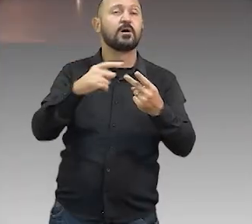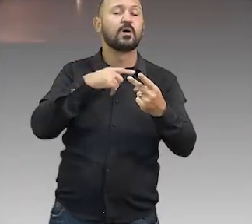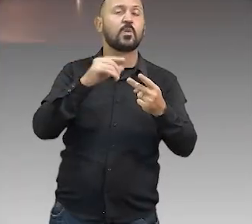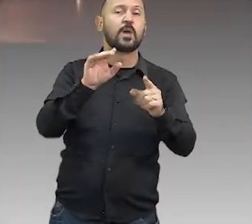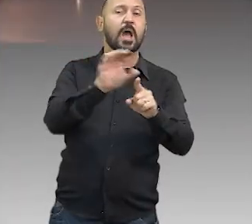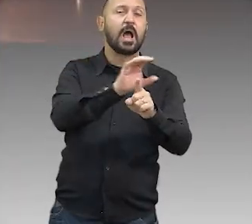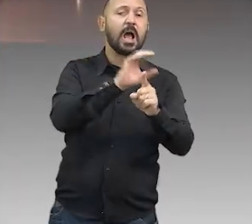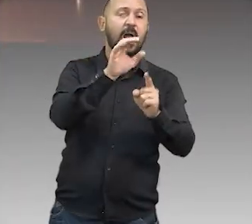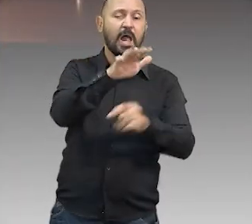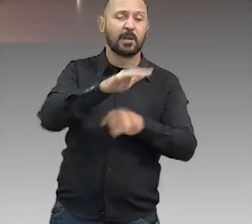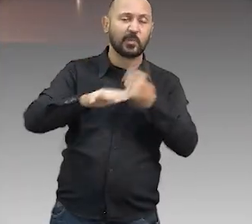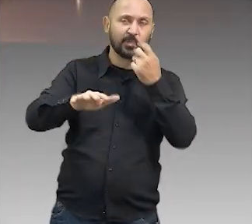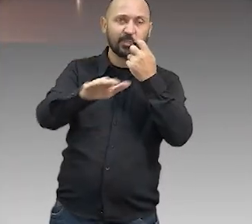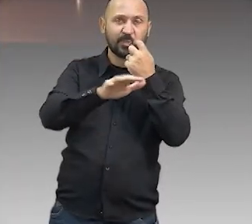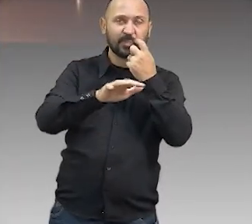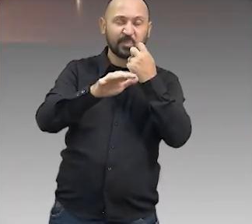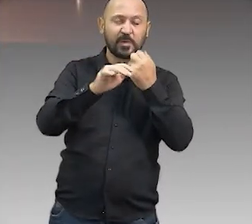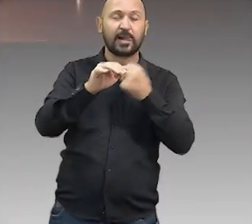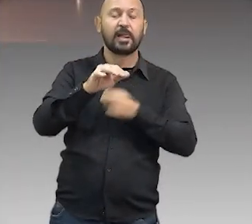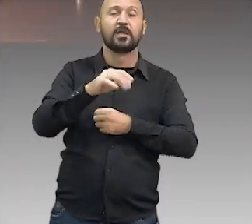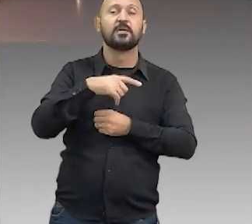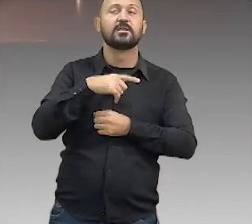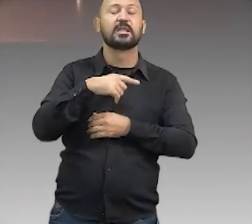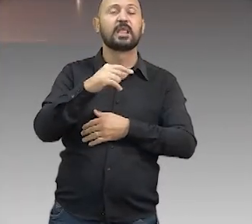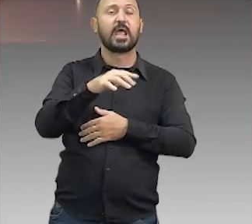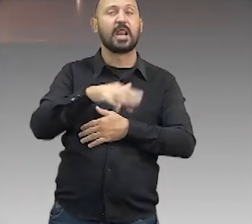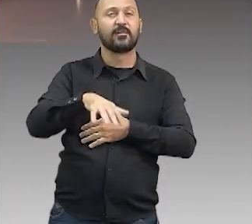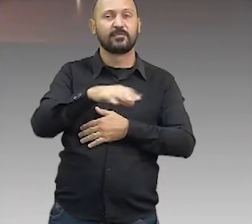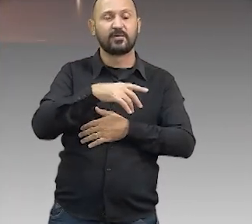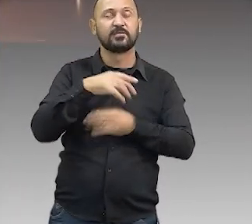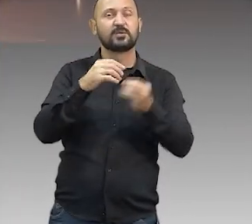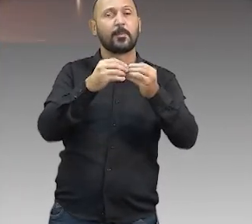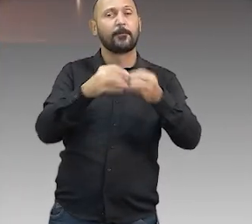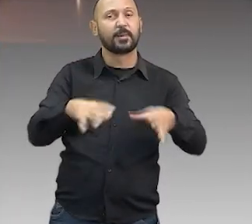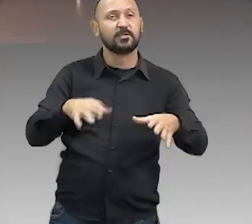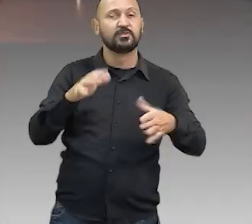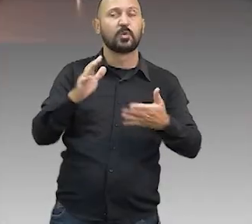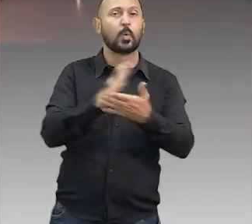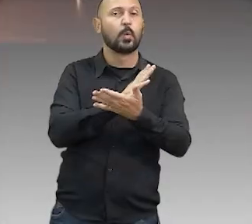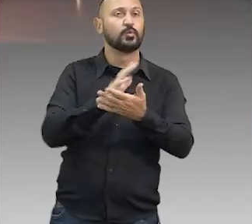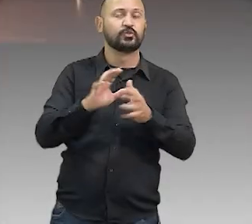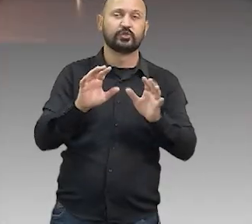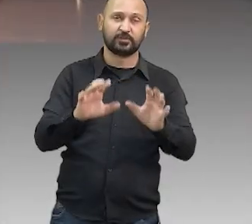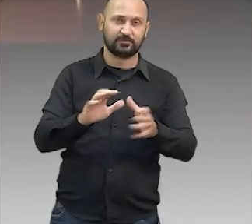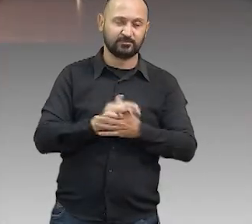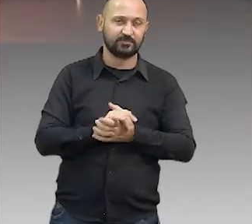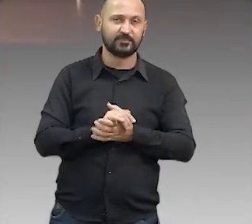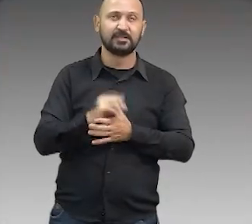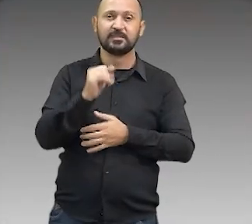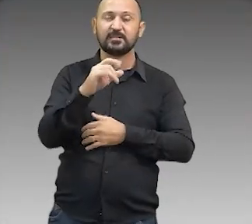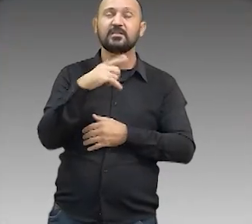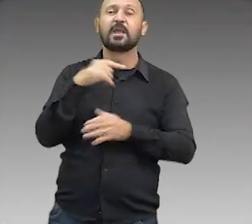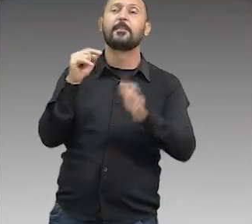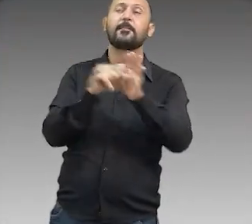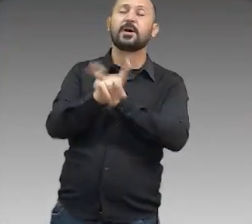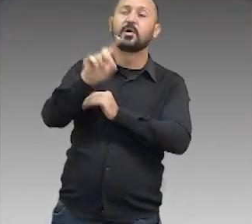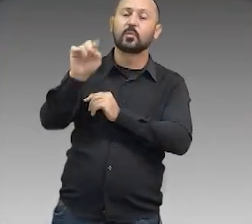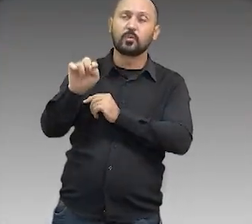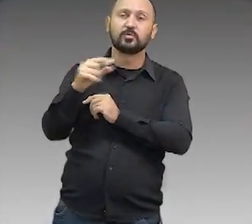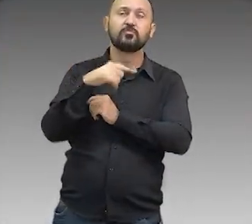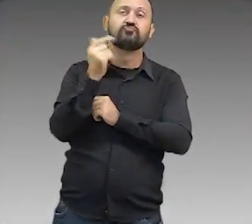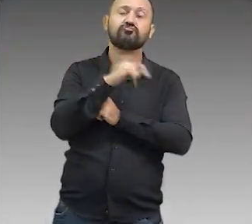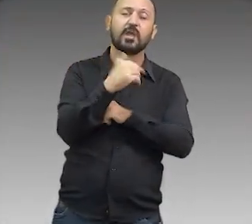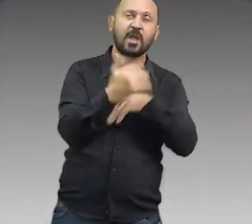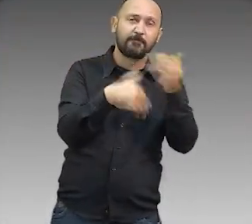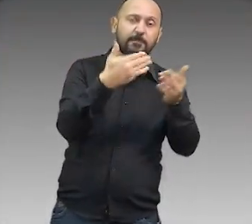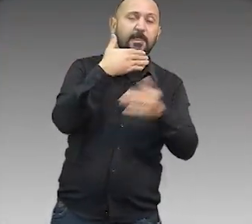tem que ver as comunidades que estão sendo prejudicadas de igual forma. Se não existe a pergunta ou a dúvida,